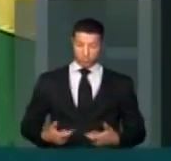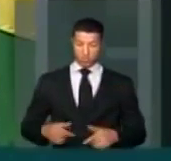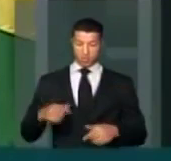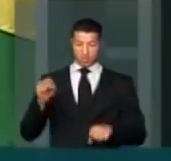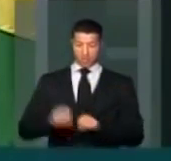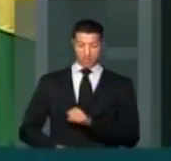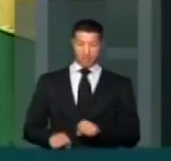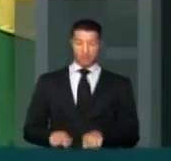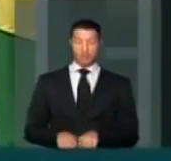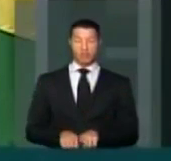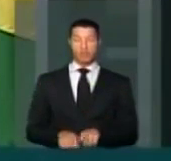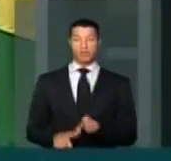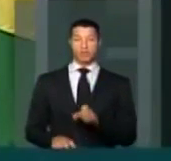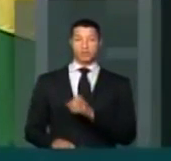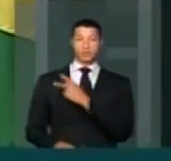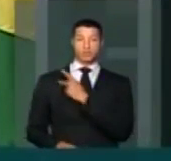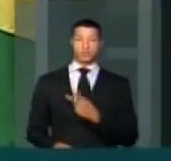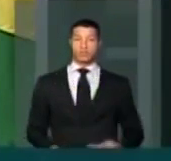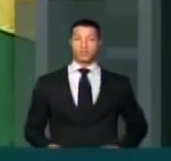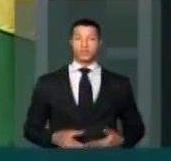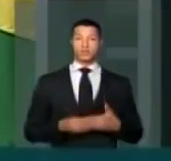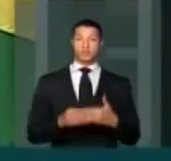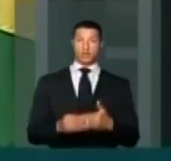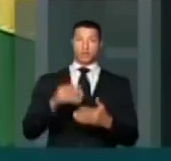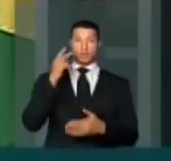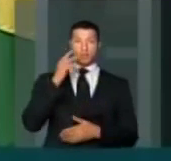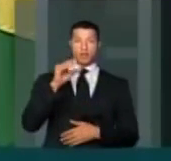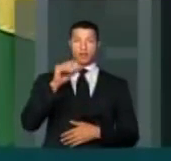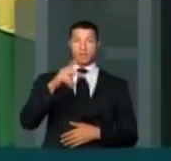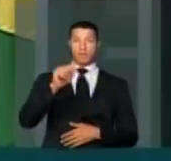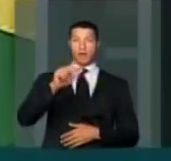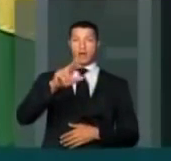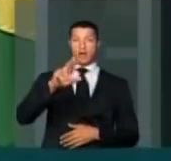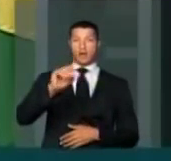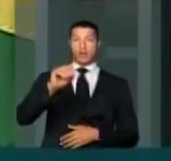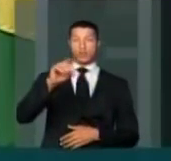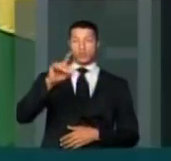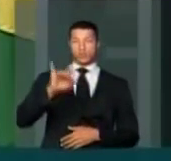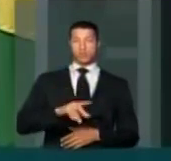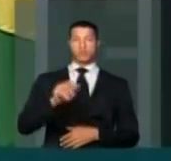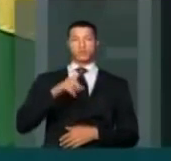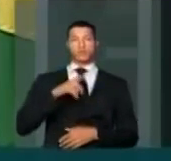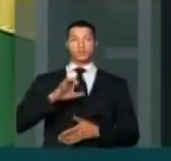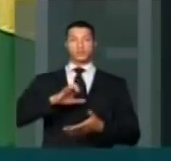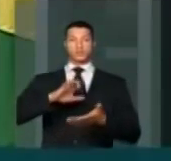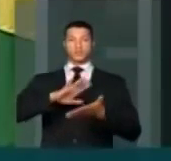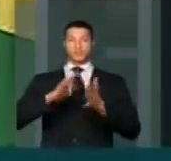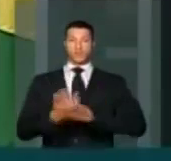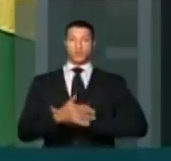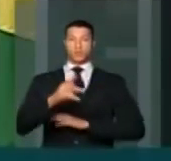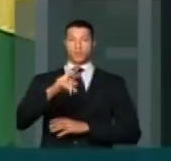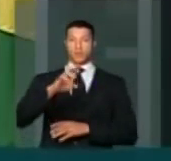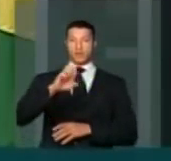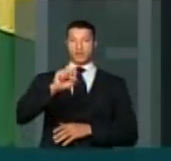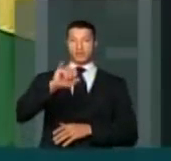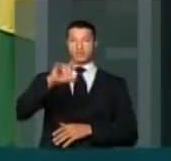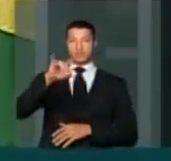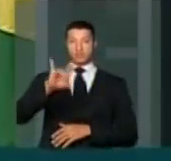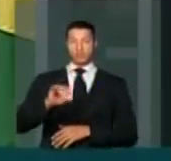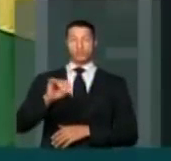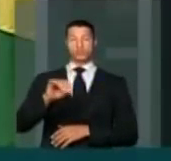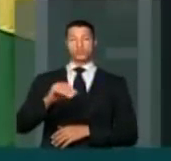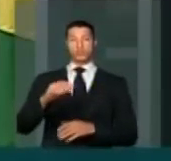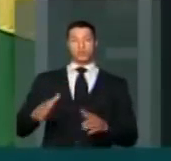descomunal expansão, senhor presidente, levada ao paroxismo pelo crime organizado, que transforma presídios em sucursais